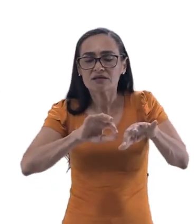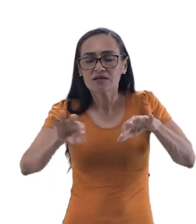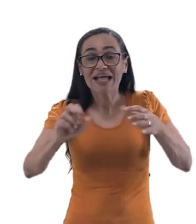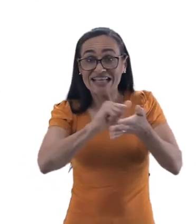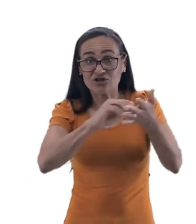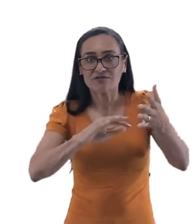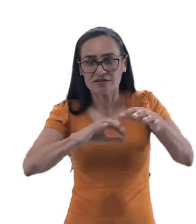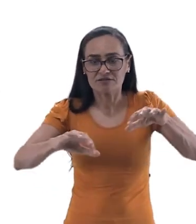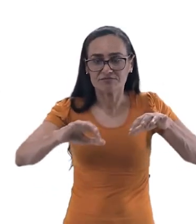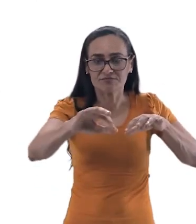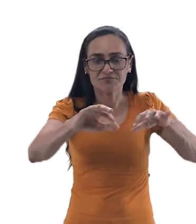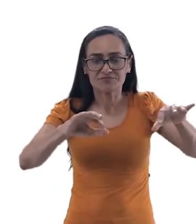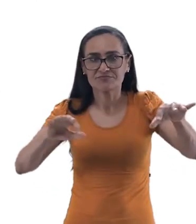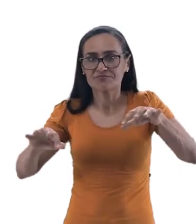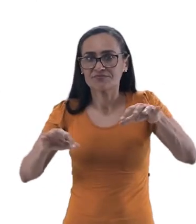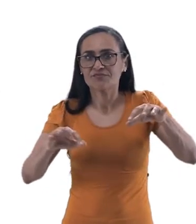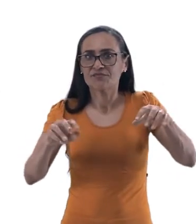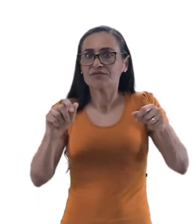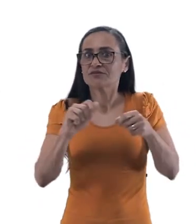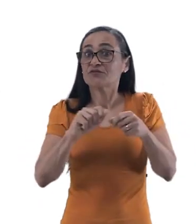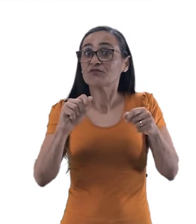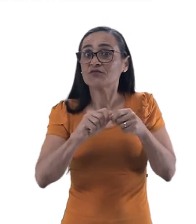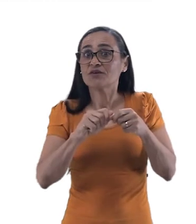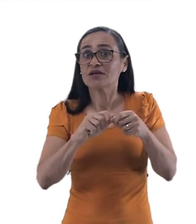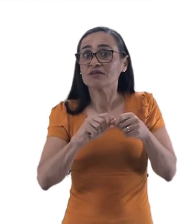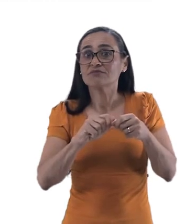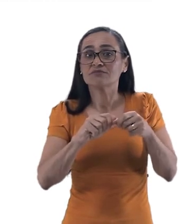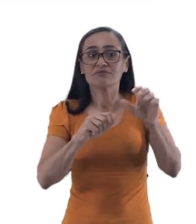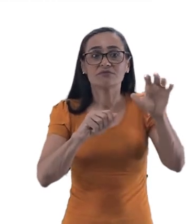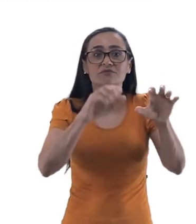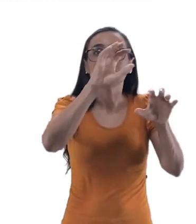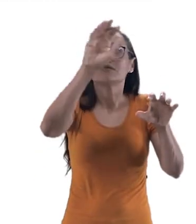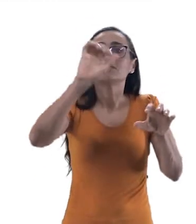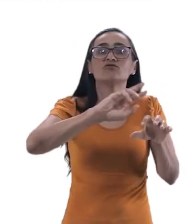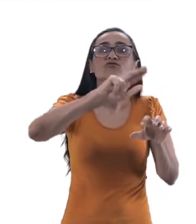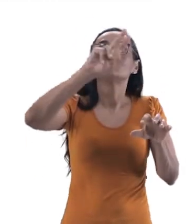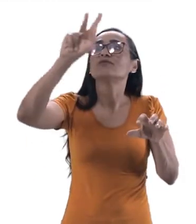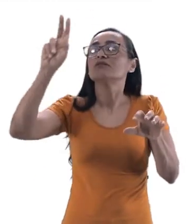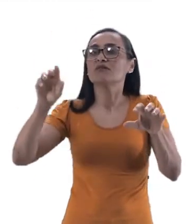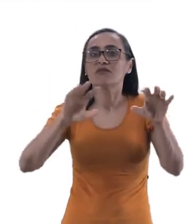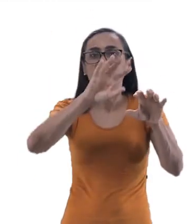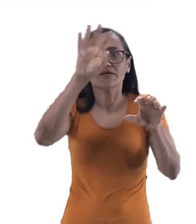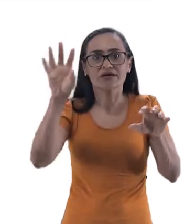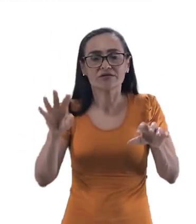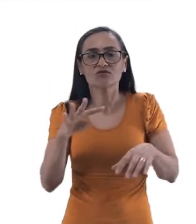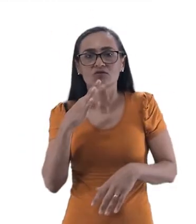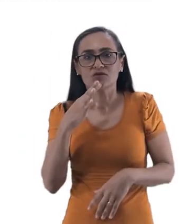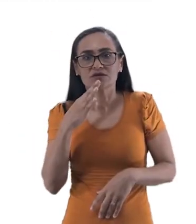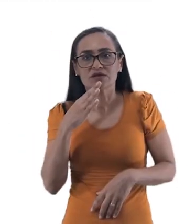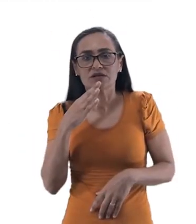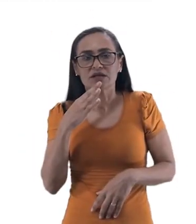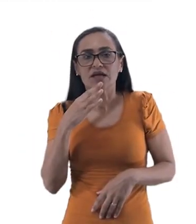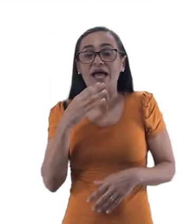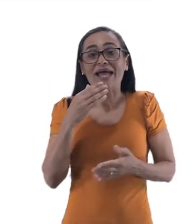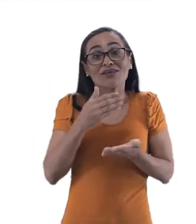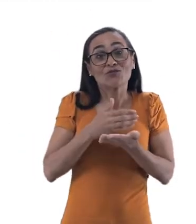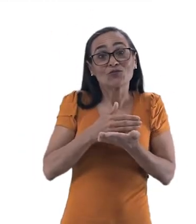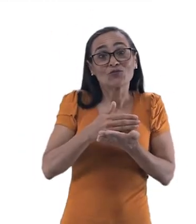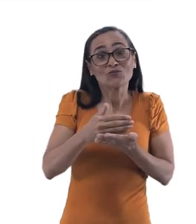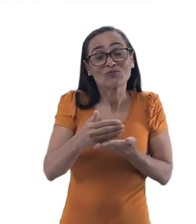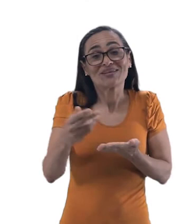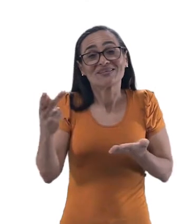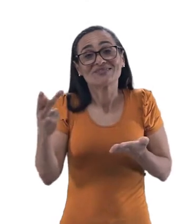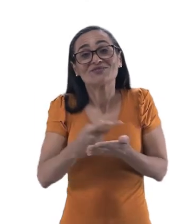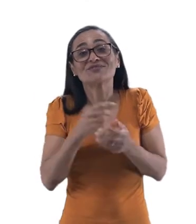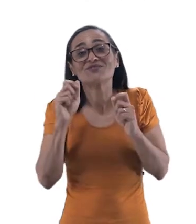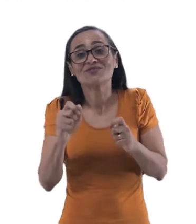classifico as atividades que são executadas nesses diferentes departamentos. E é aqui que